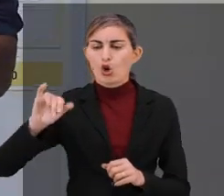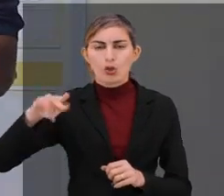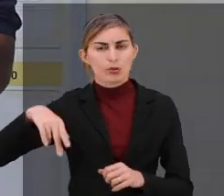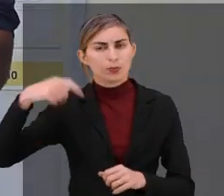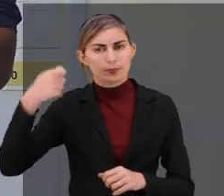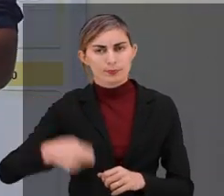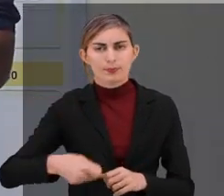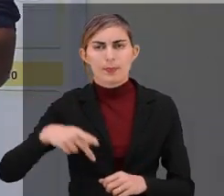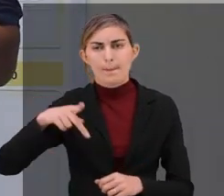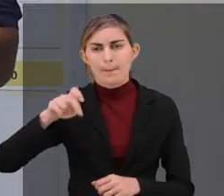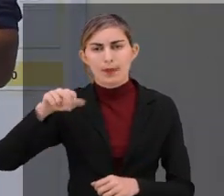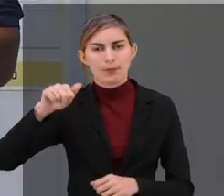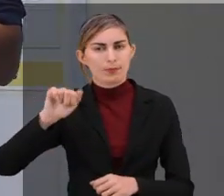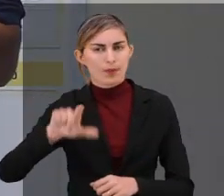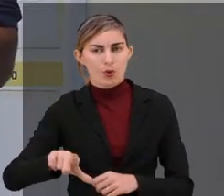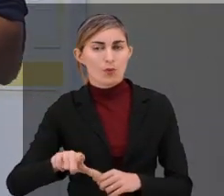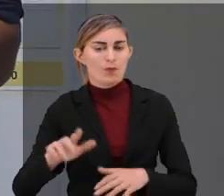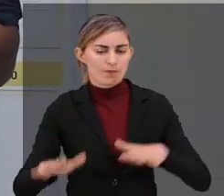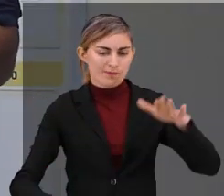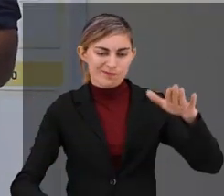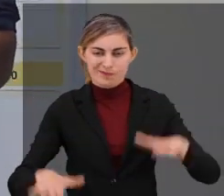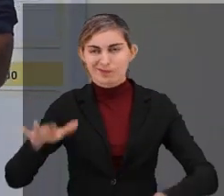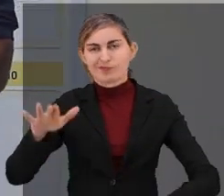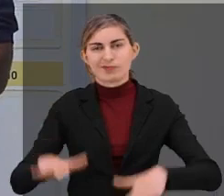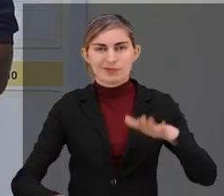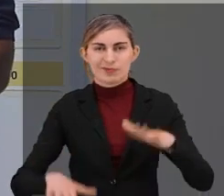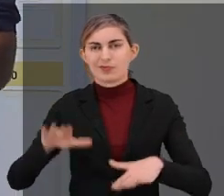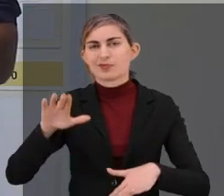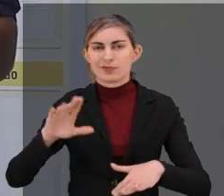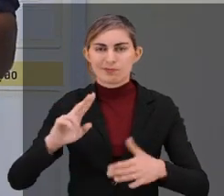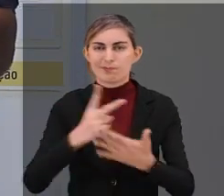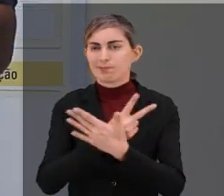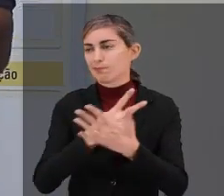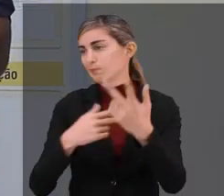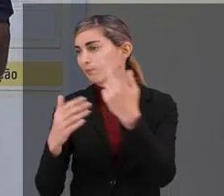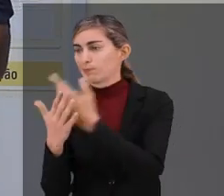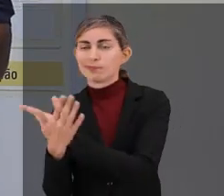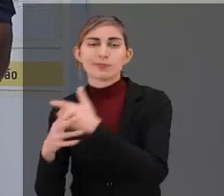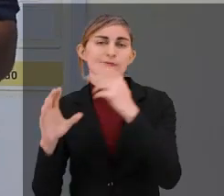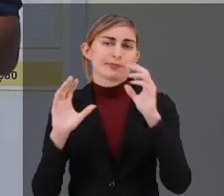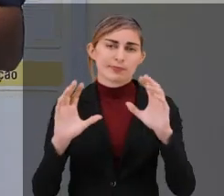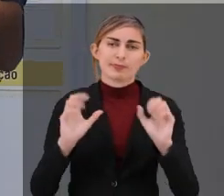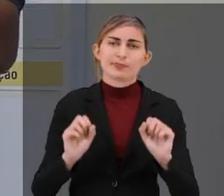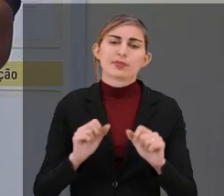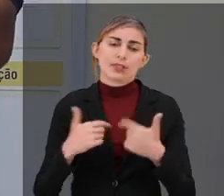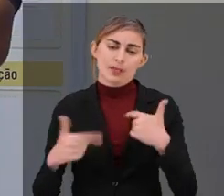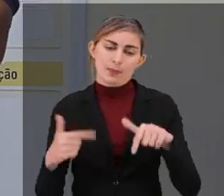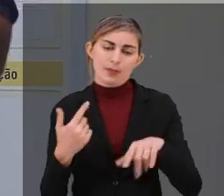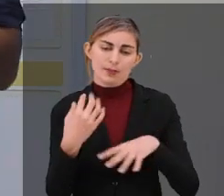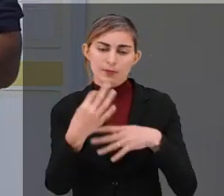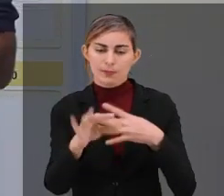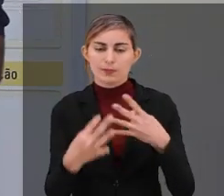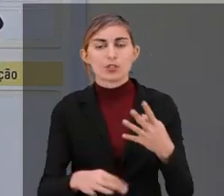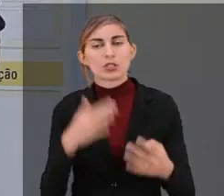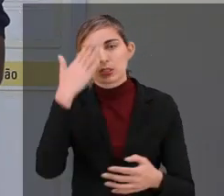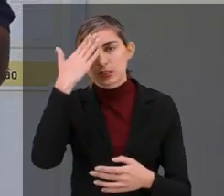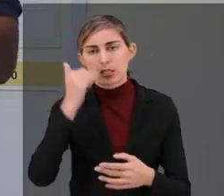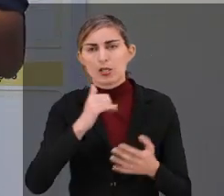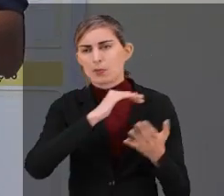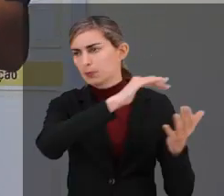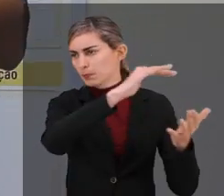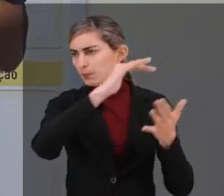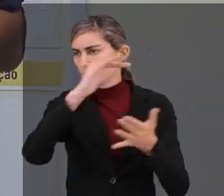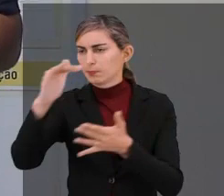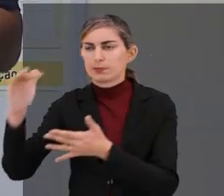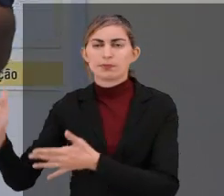Penal. Então você tem uma variação de situações que o trabalhador da logística, o trabalhador que sai para fazer a entrega,